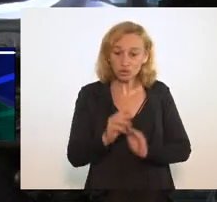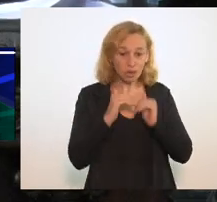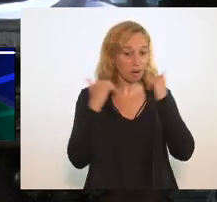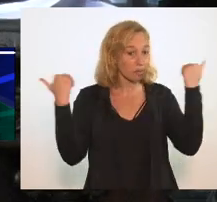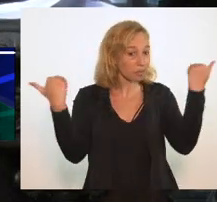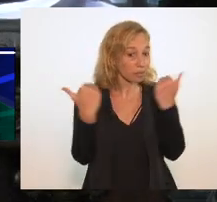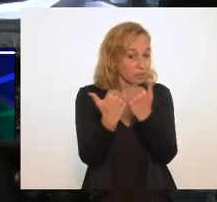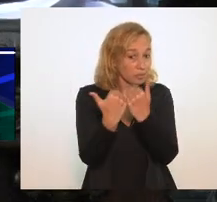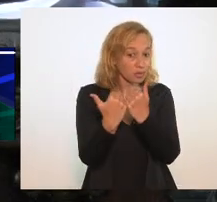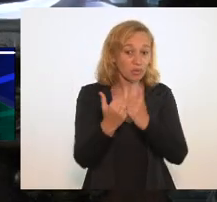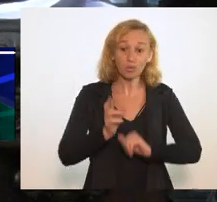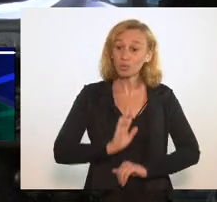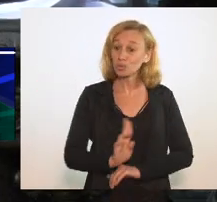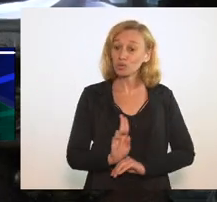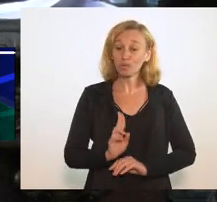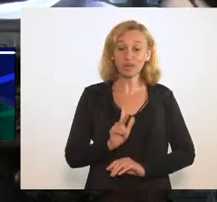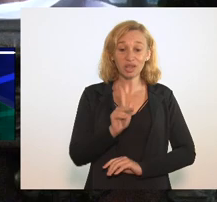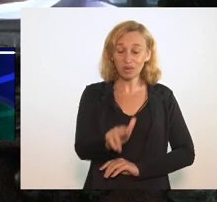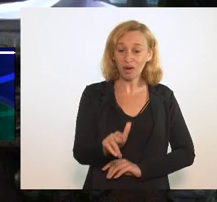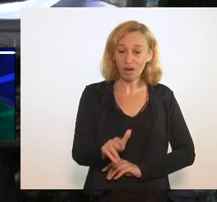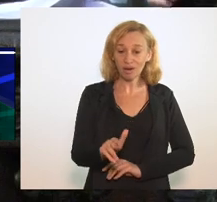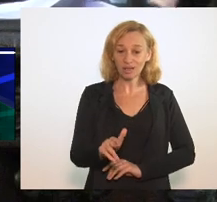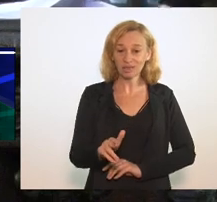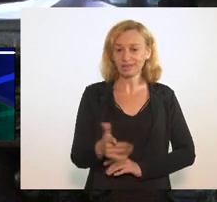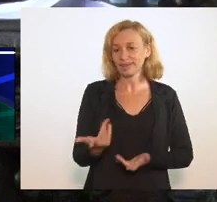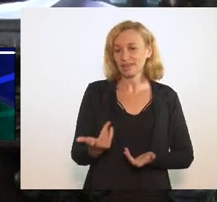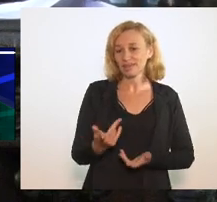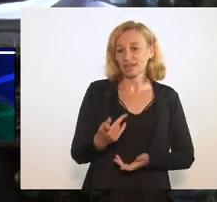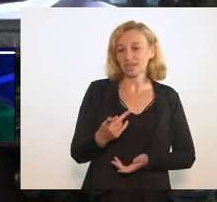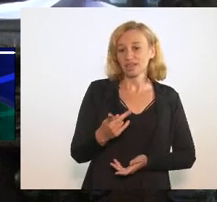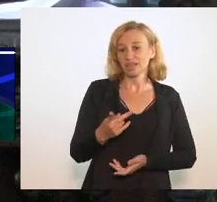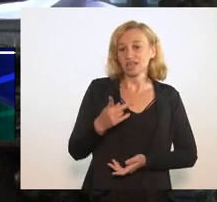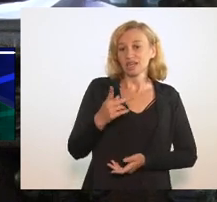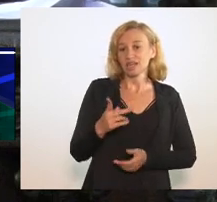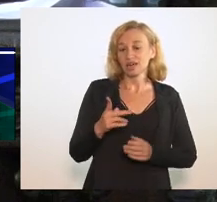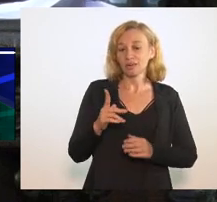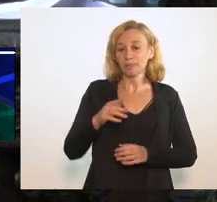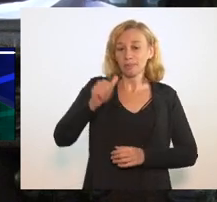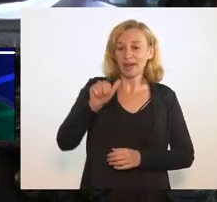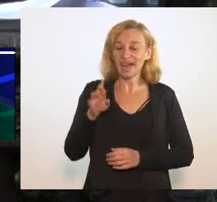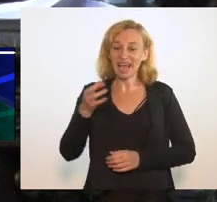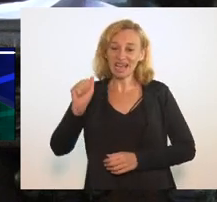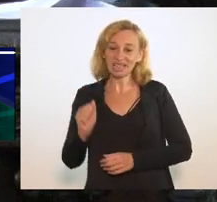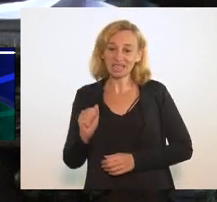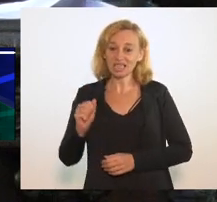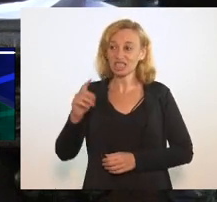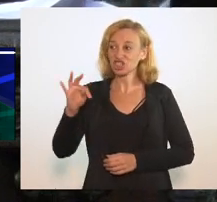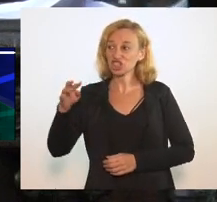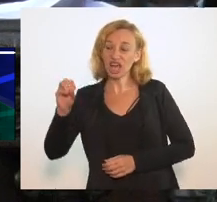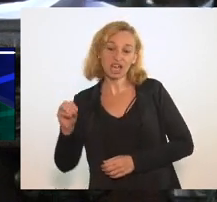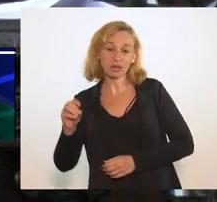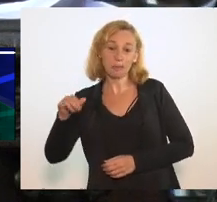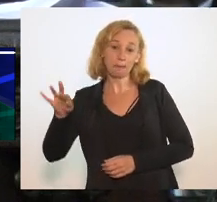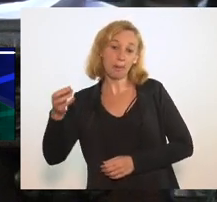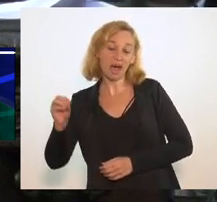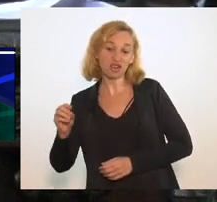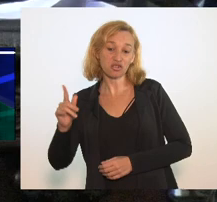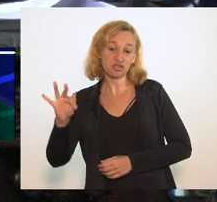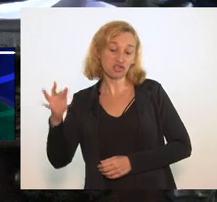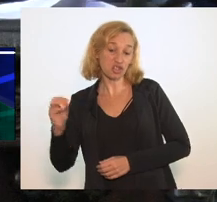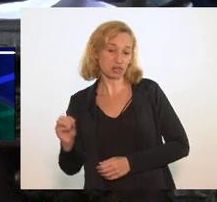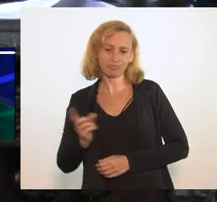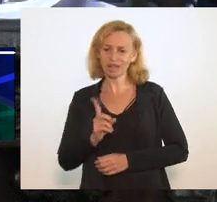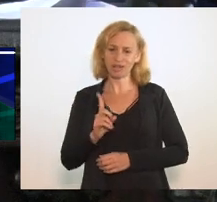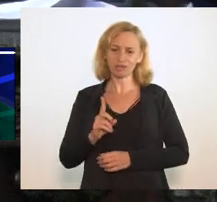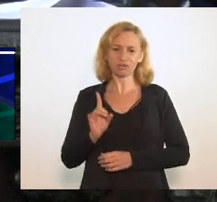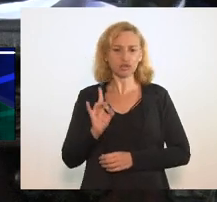Maracanã, porque ninguém chama o Maracanã de estádio, o jornalista Mário Filho. O que a gente quer é homenagear ainda